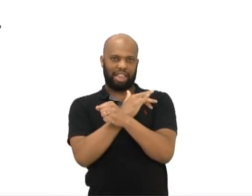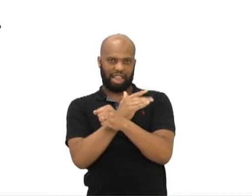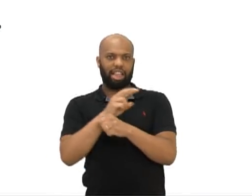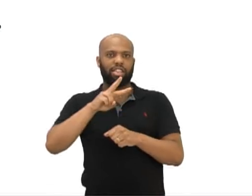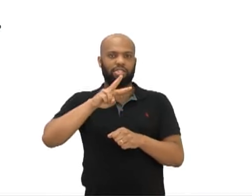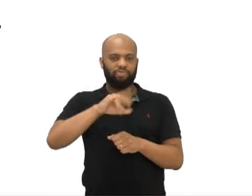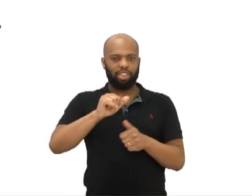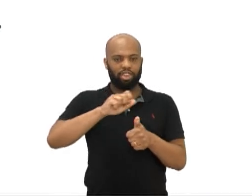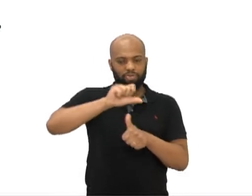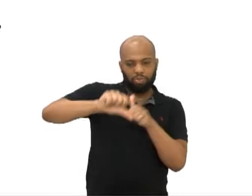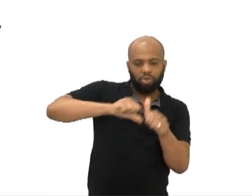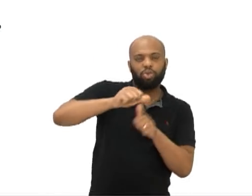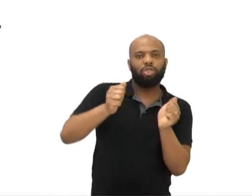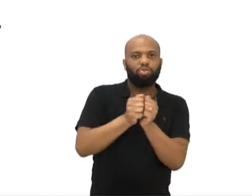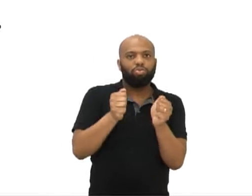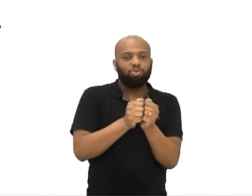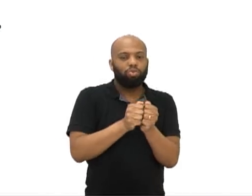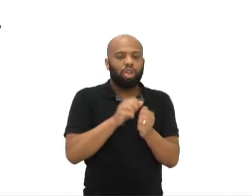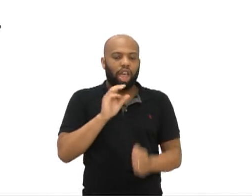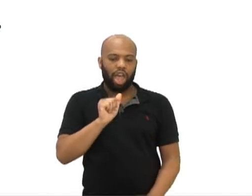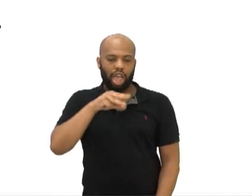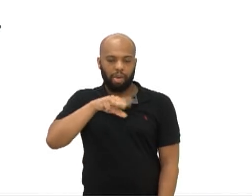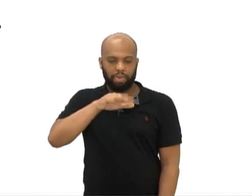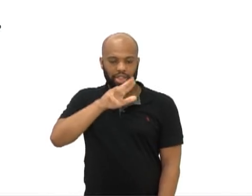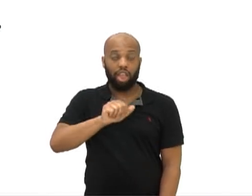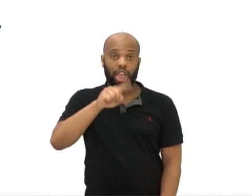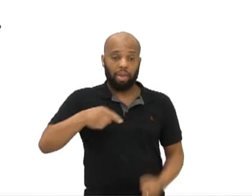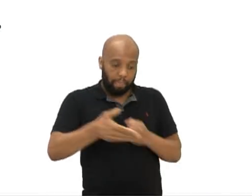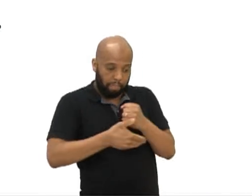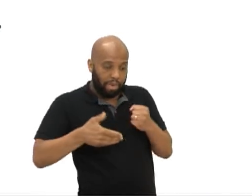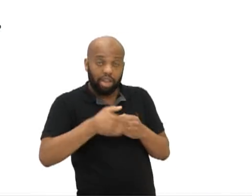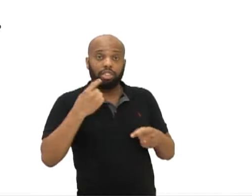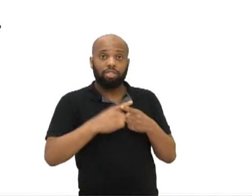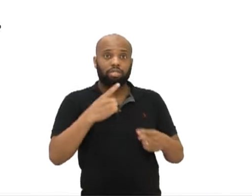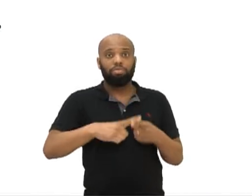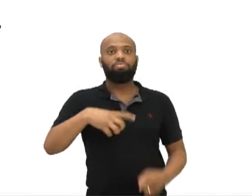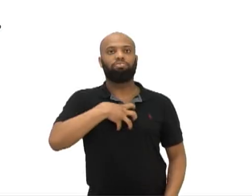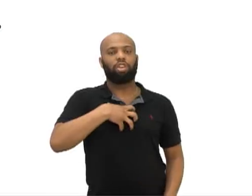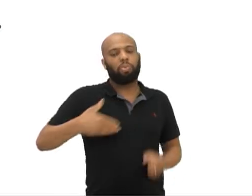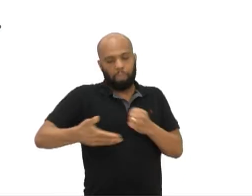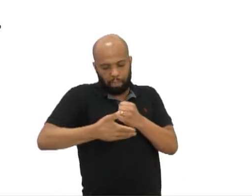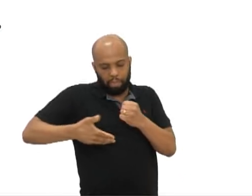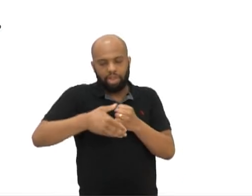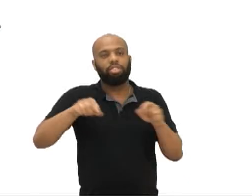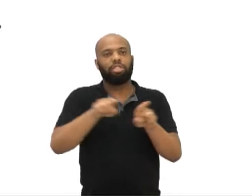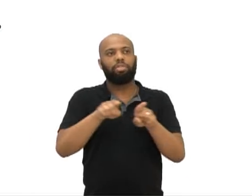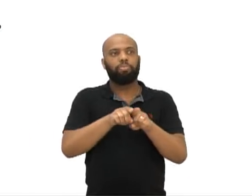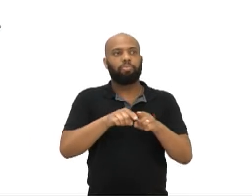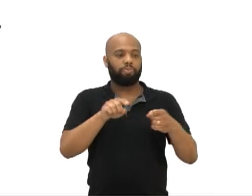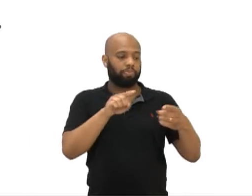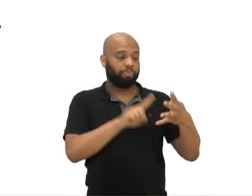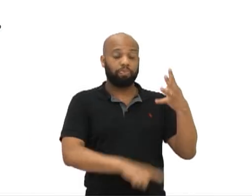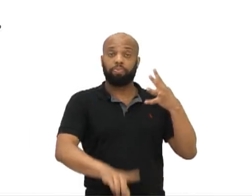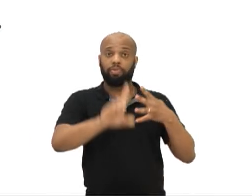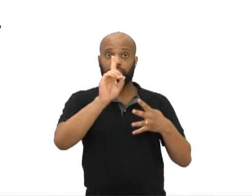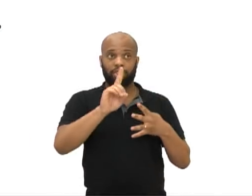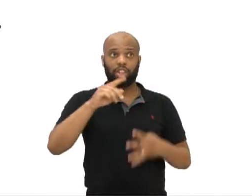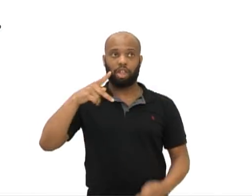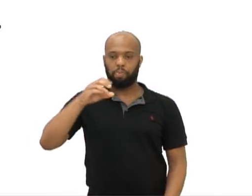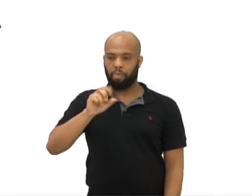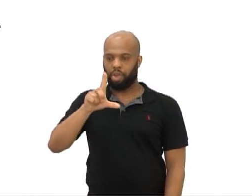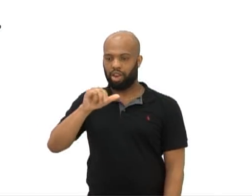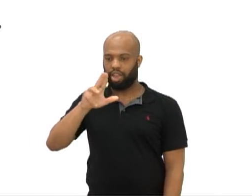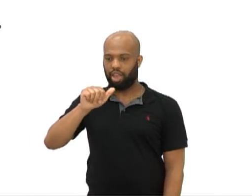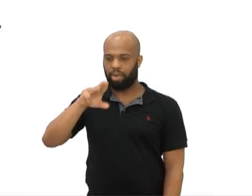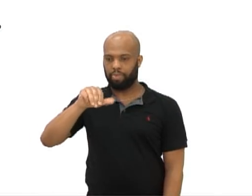reagir com a amina, que é uma base, certo? Cujo caráter é básico, tá? E a letra D, as poliaminas são